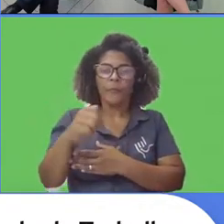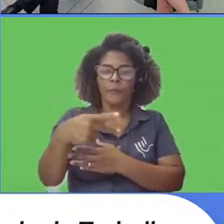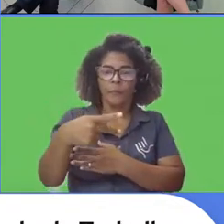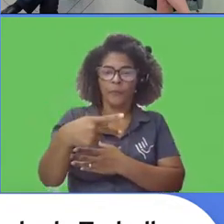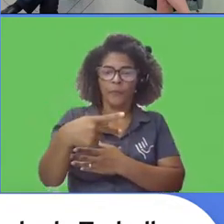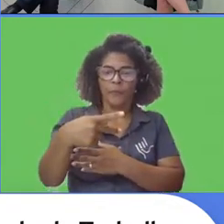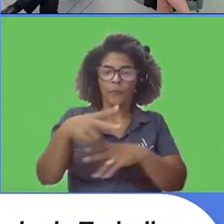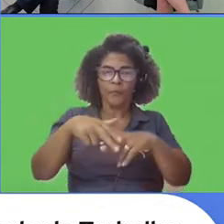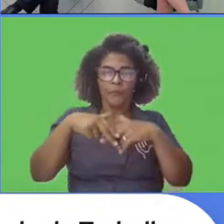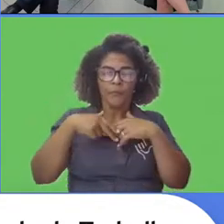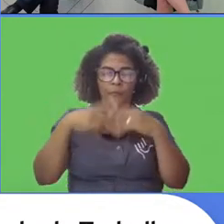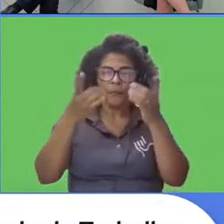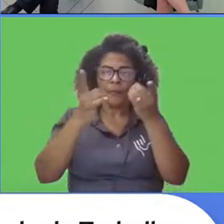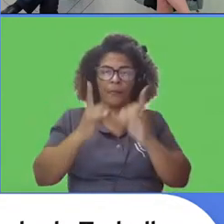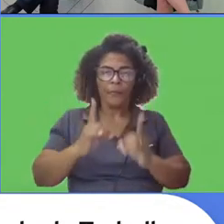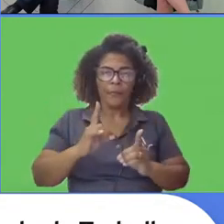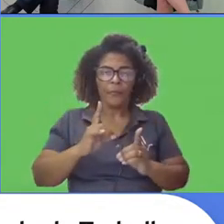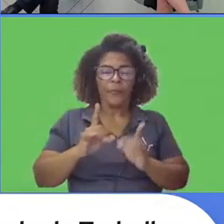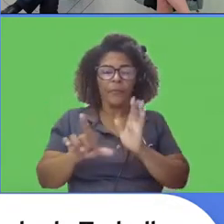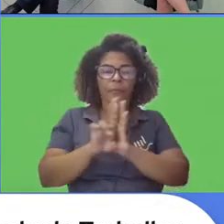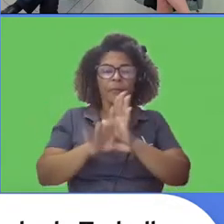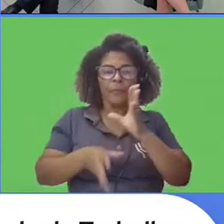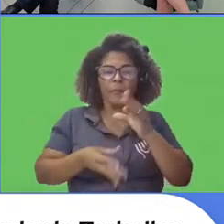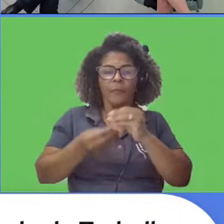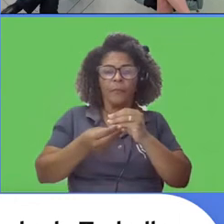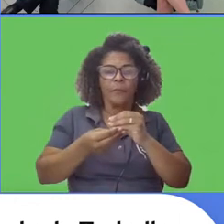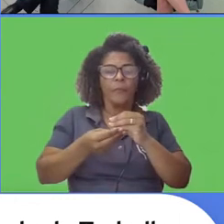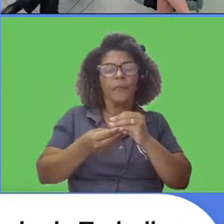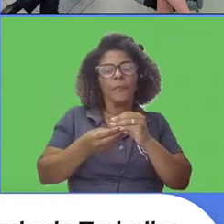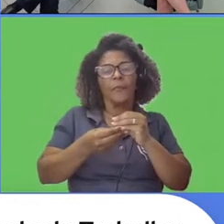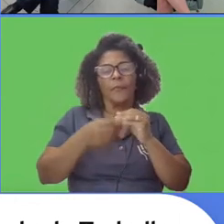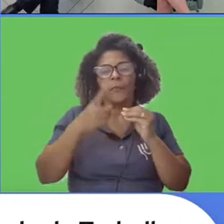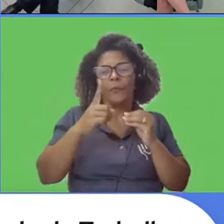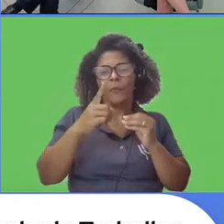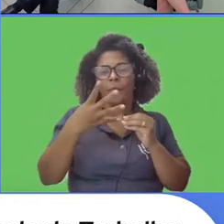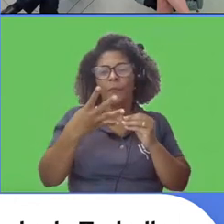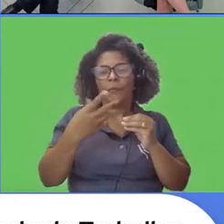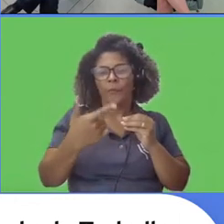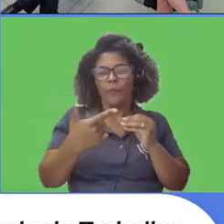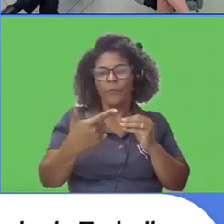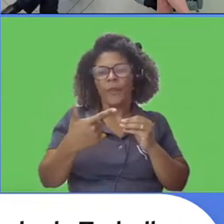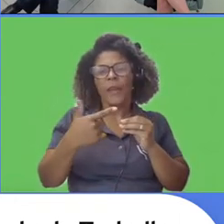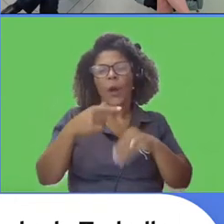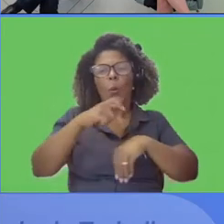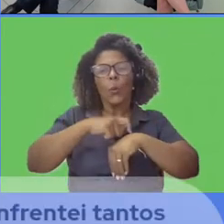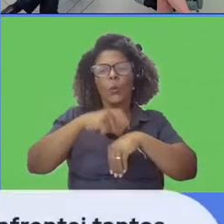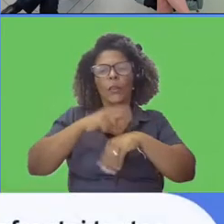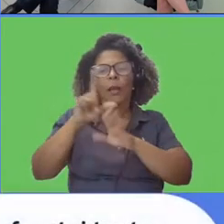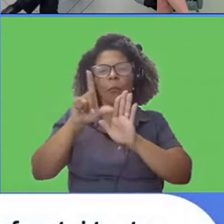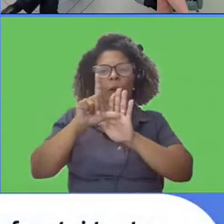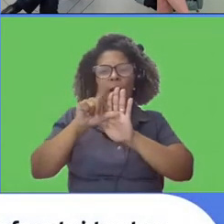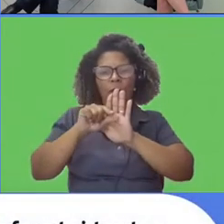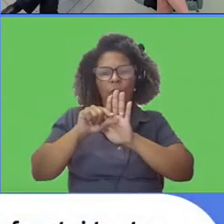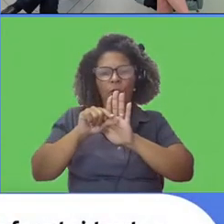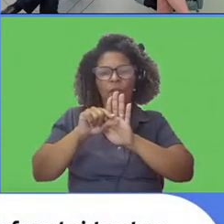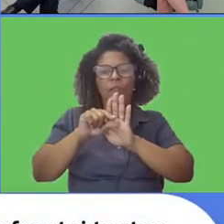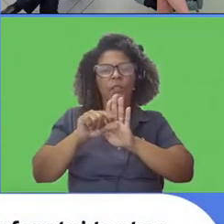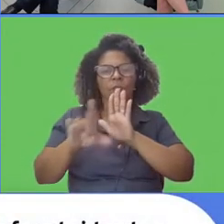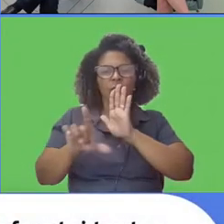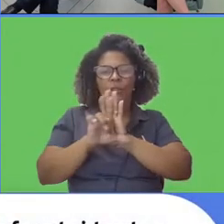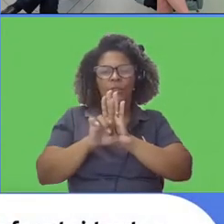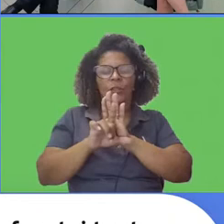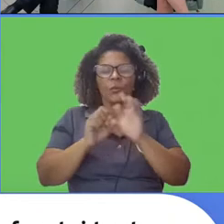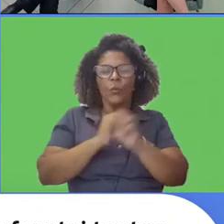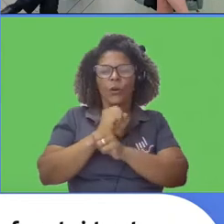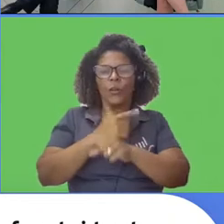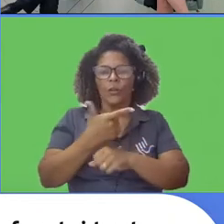por deficiência da Lei Complementar 142, que é aquela que permite o tempo reduzido, né, para as pessoas, aquela legislação de